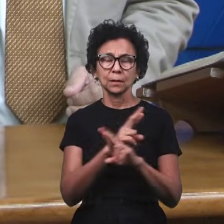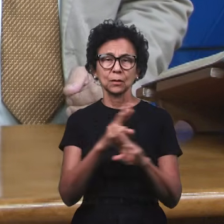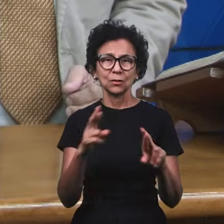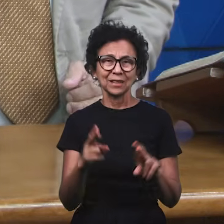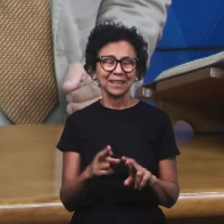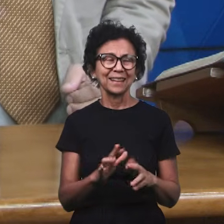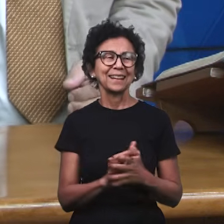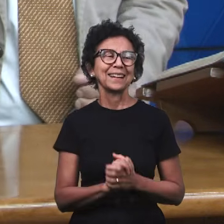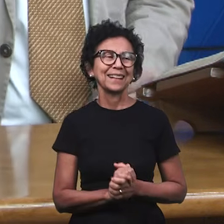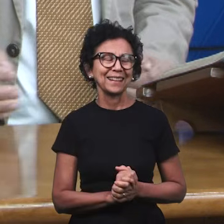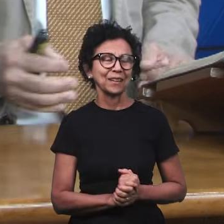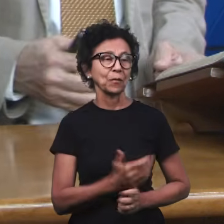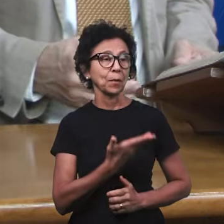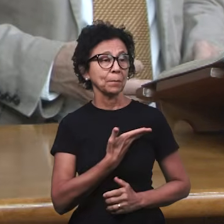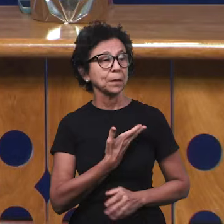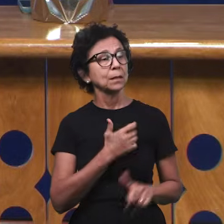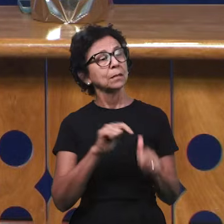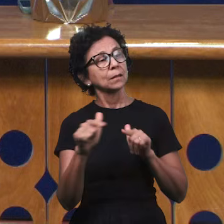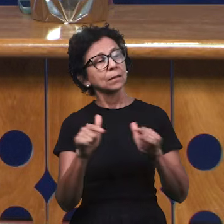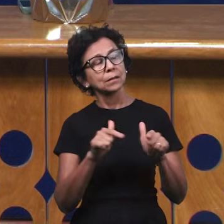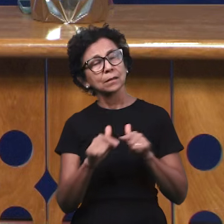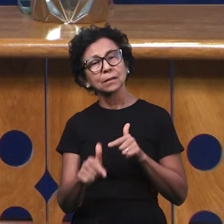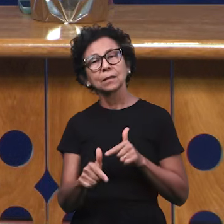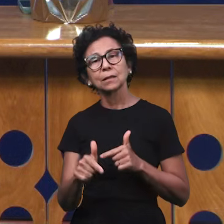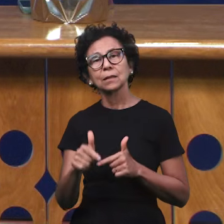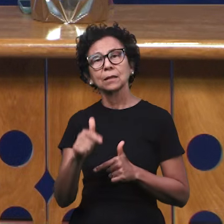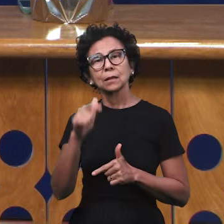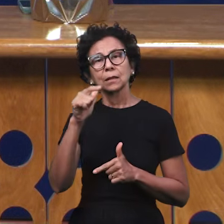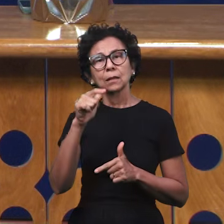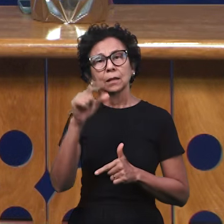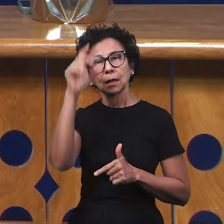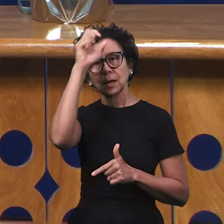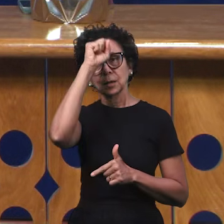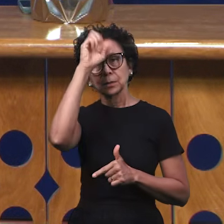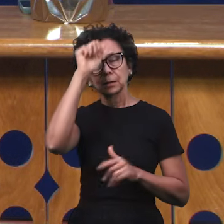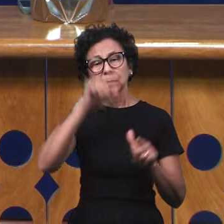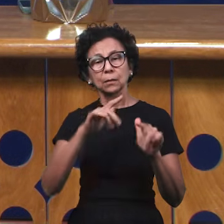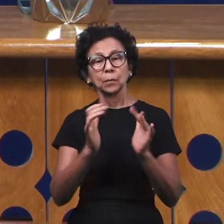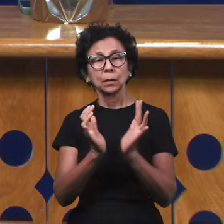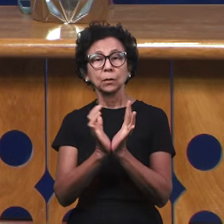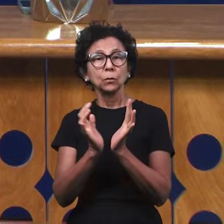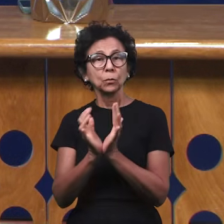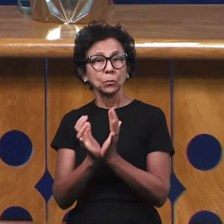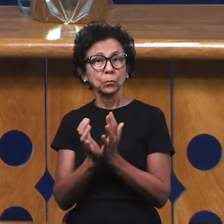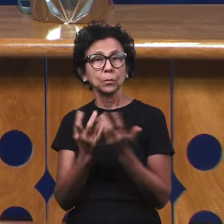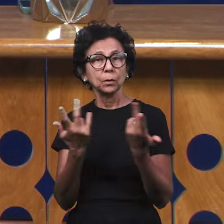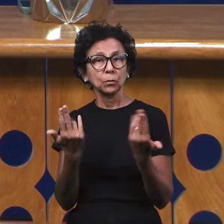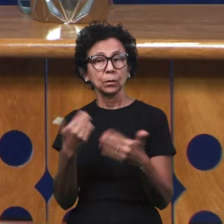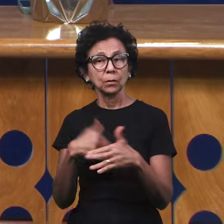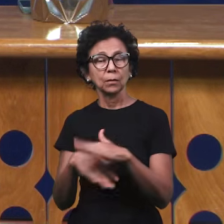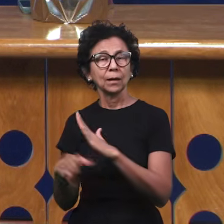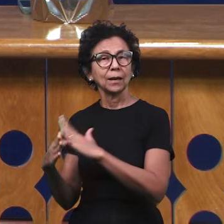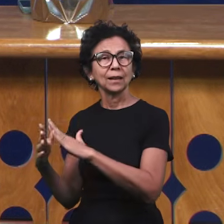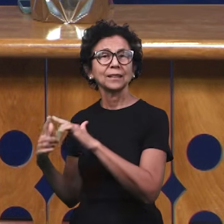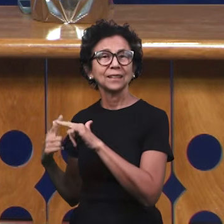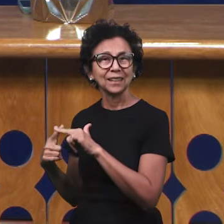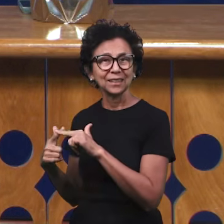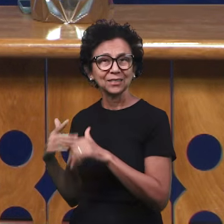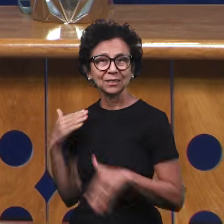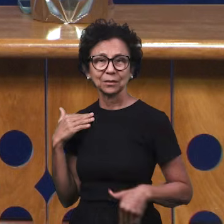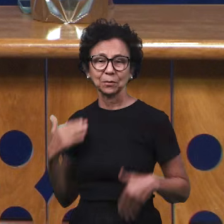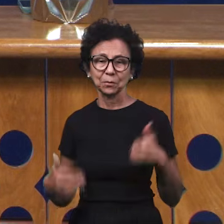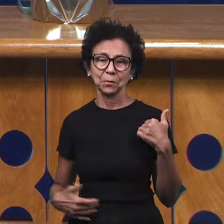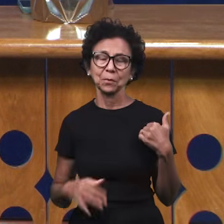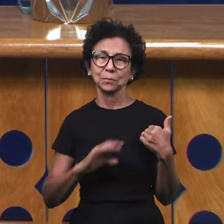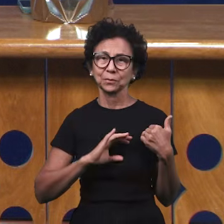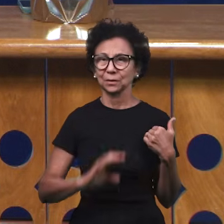seu colega de trabalho, aprender a trabalhar em conjunto, assim como na igreja nós trabalhamos. A igreja é corpo de